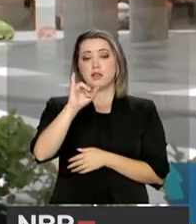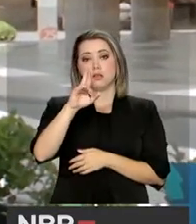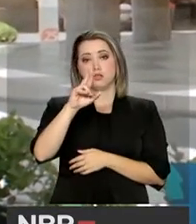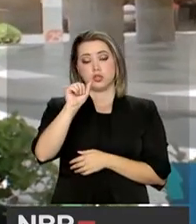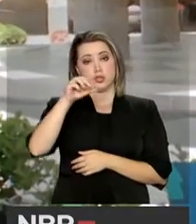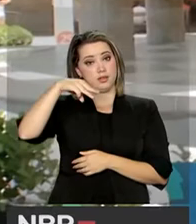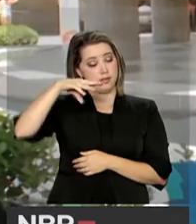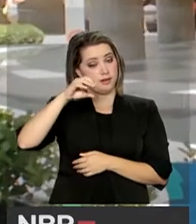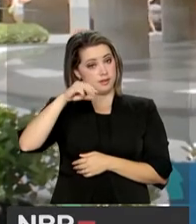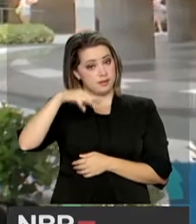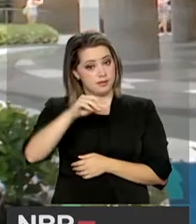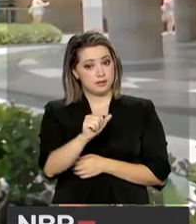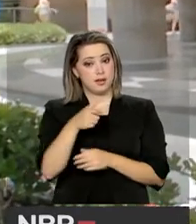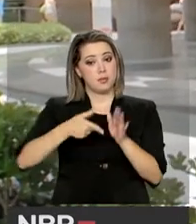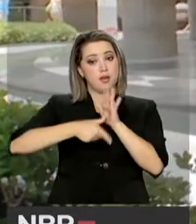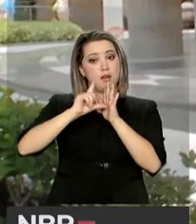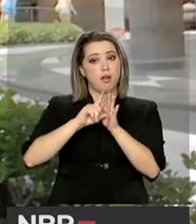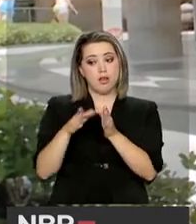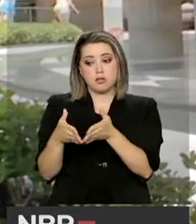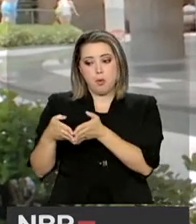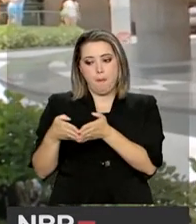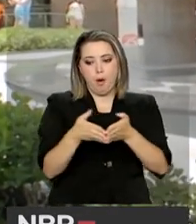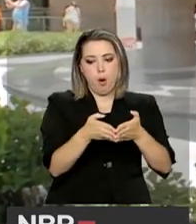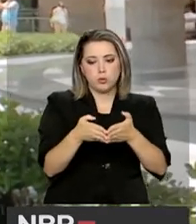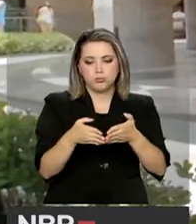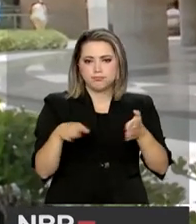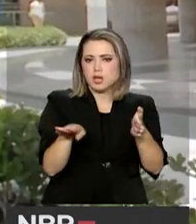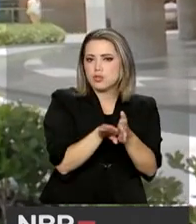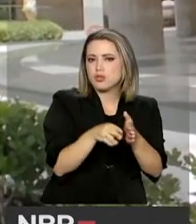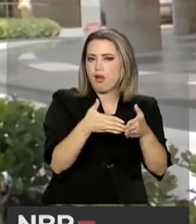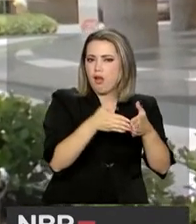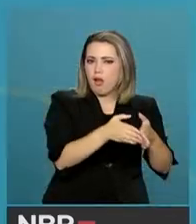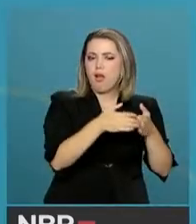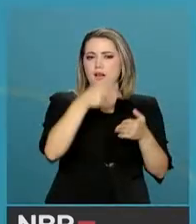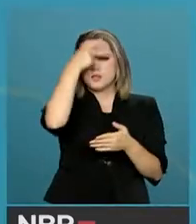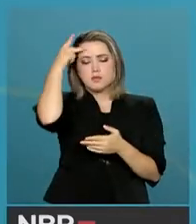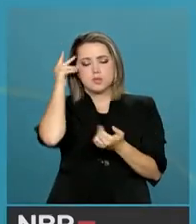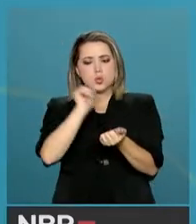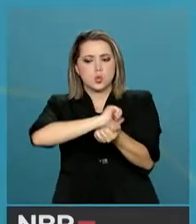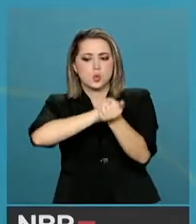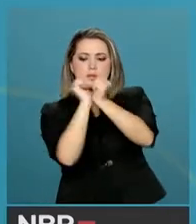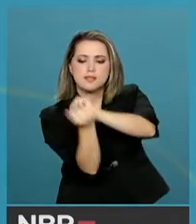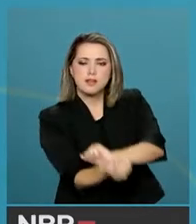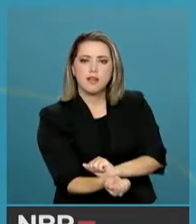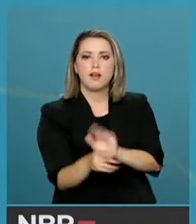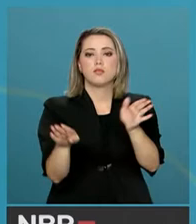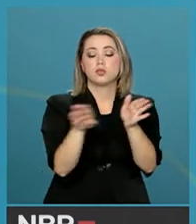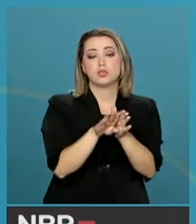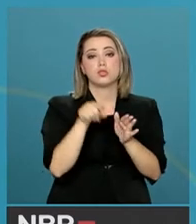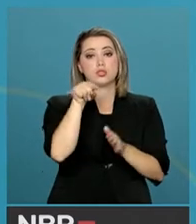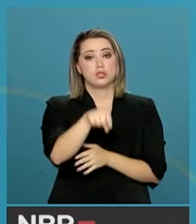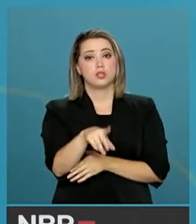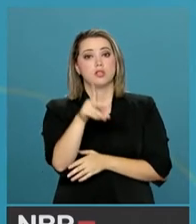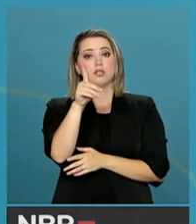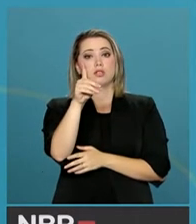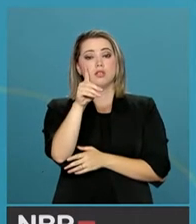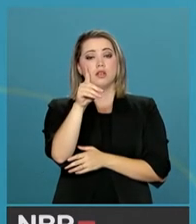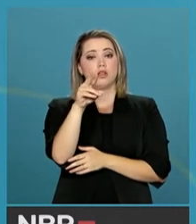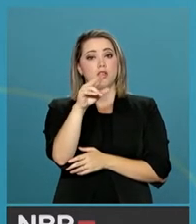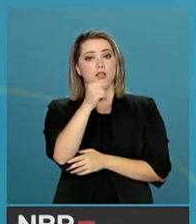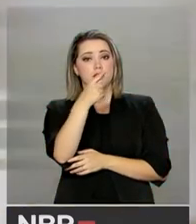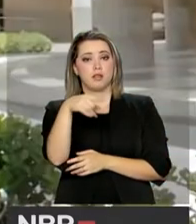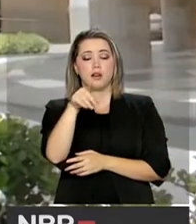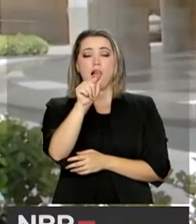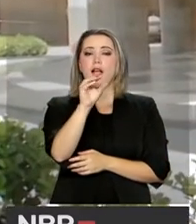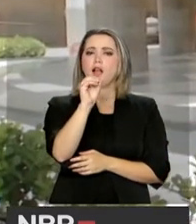de Fortaleza e onde os jangadeiros transportavam os escravos. Dragão do Mar foi um líder dos jangadeiros que, antes que